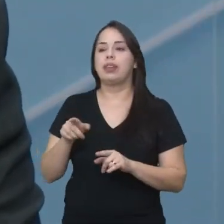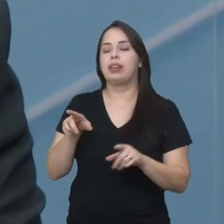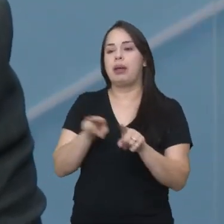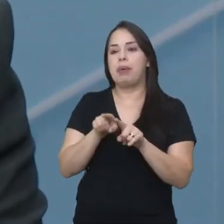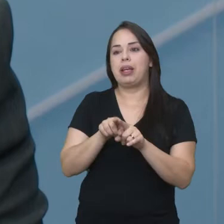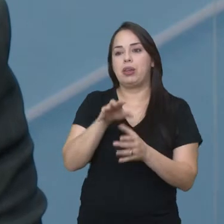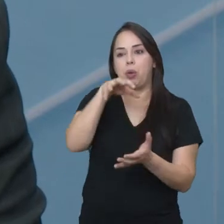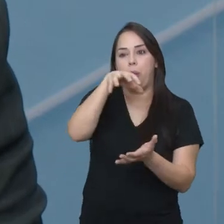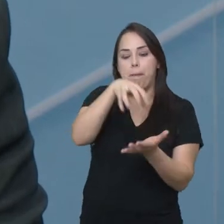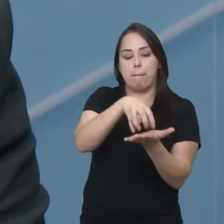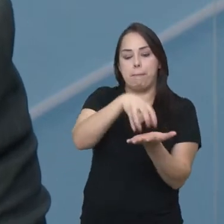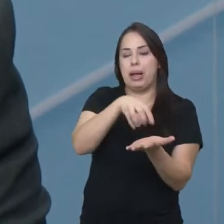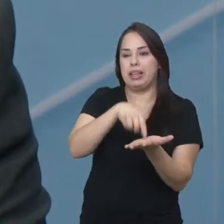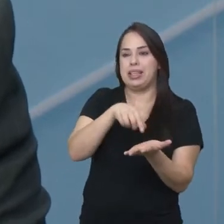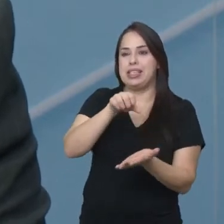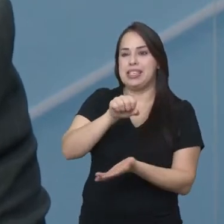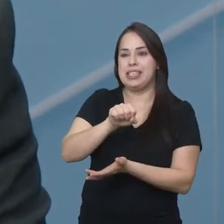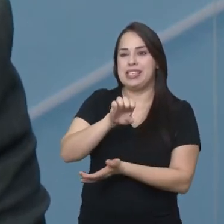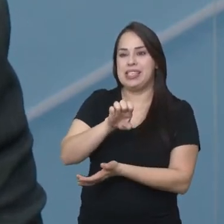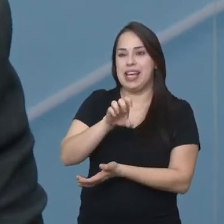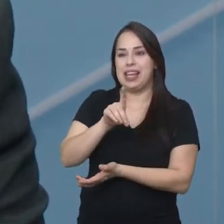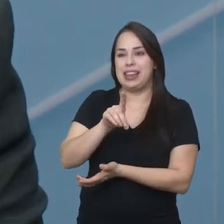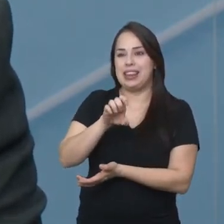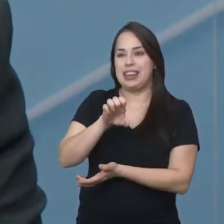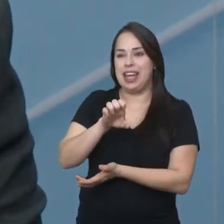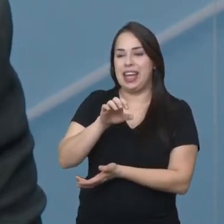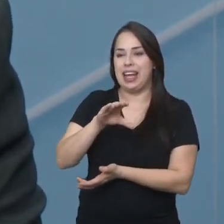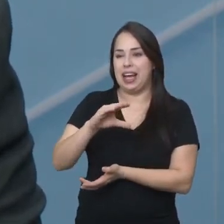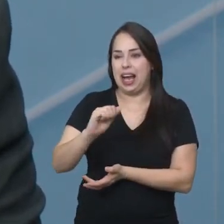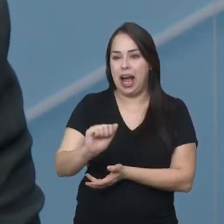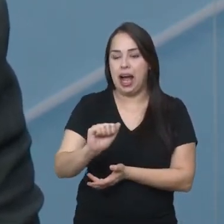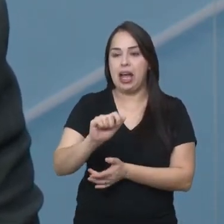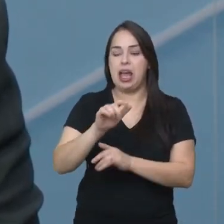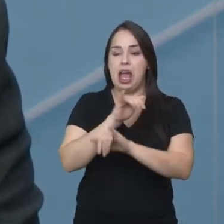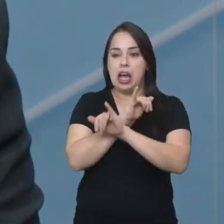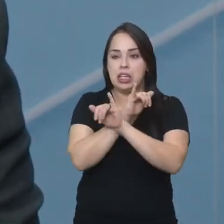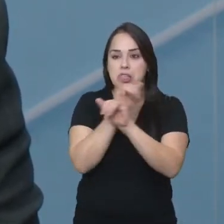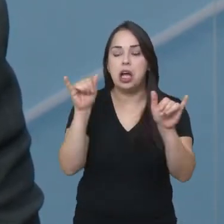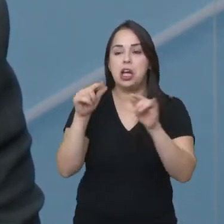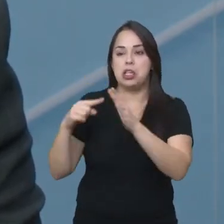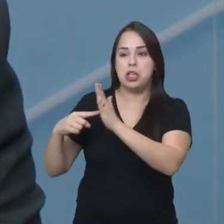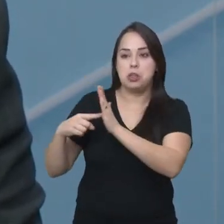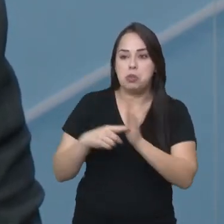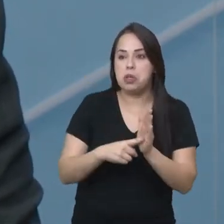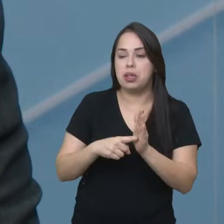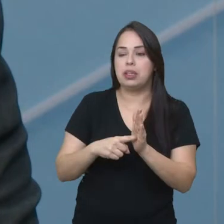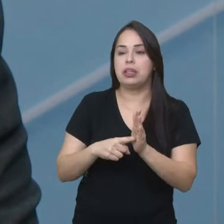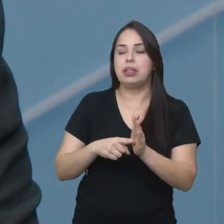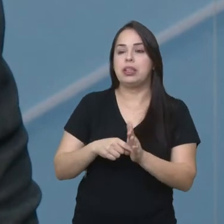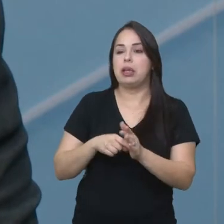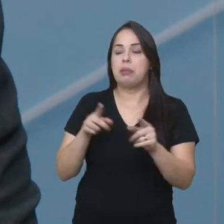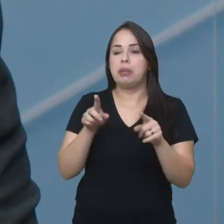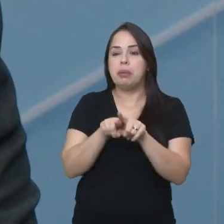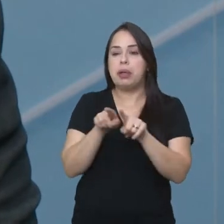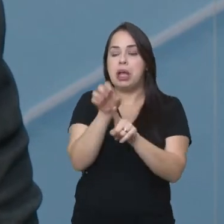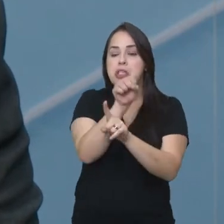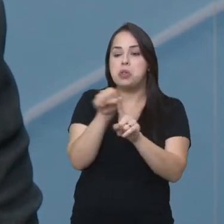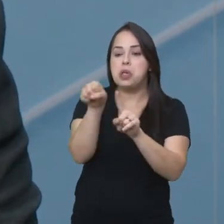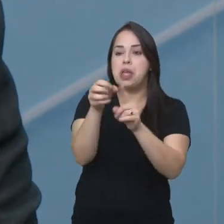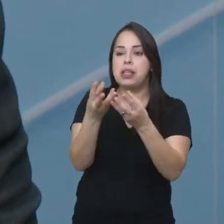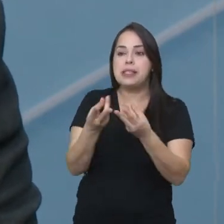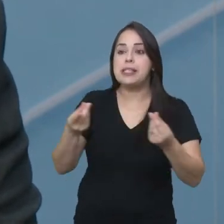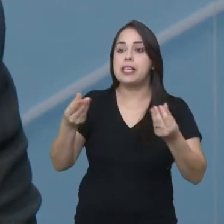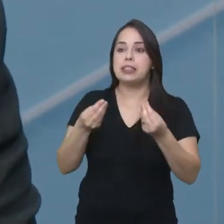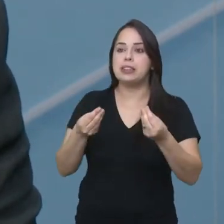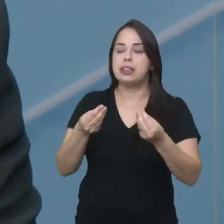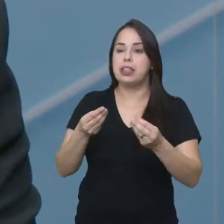não governamental, é denunciar, divulgar, sensibilizar a sociedade